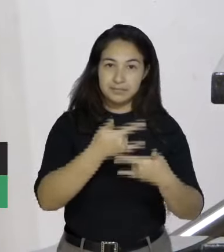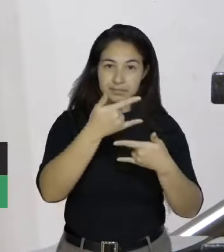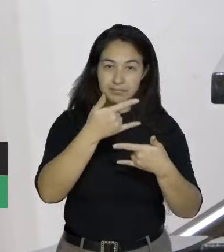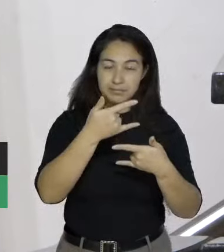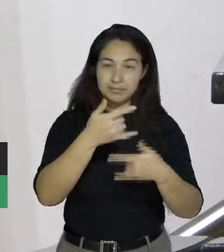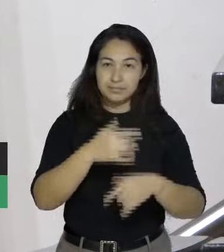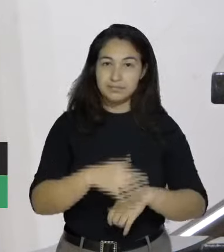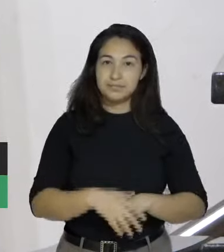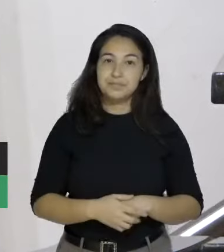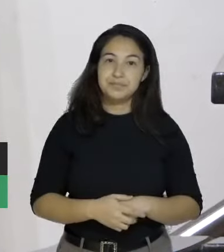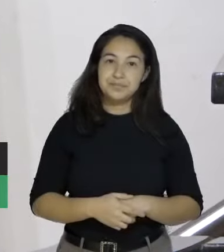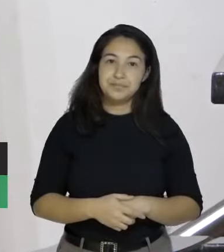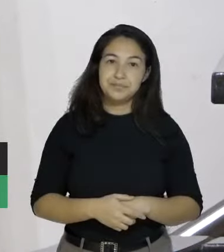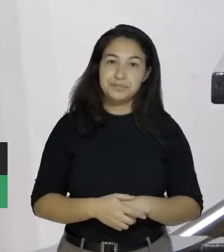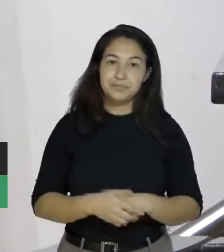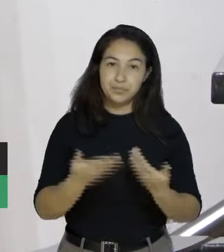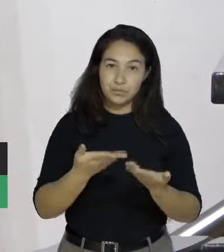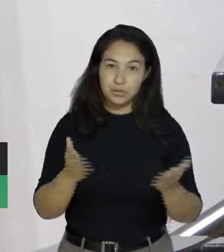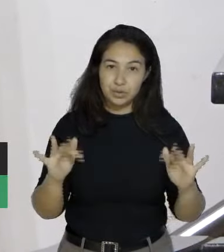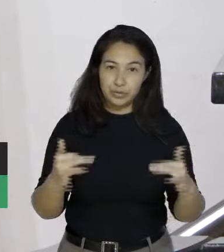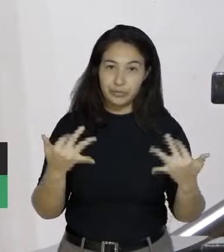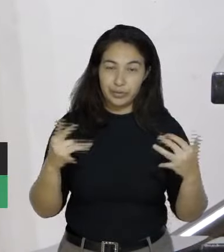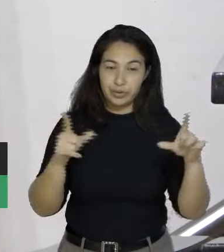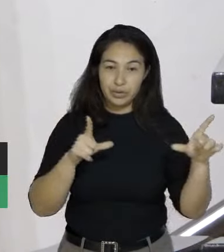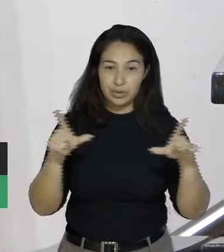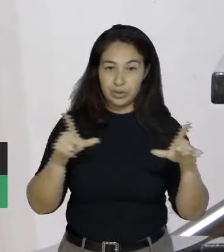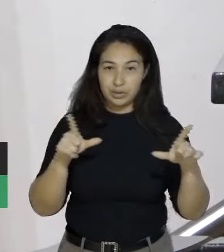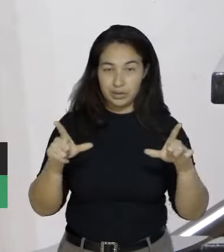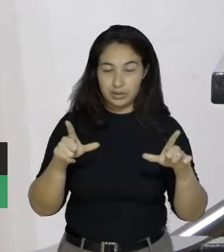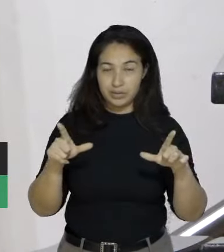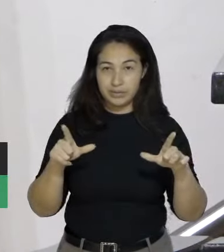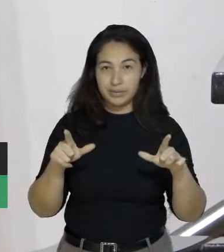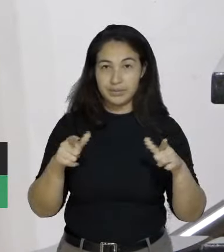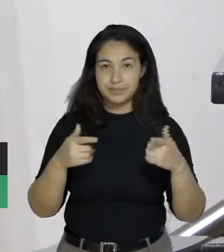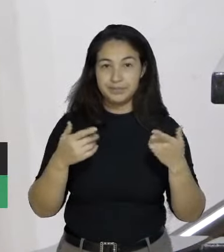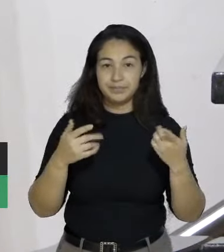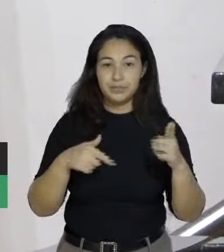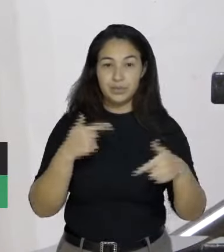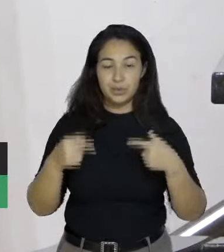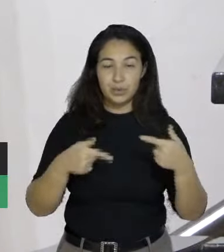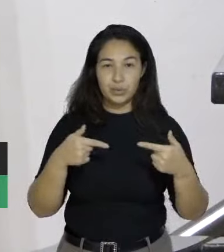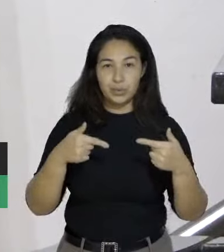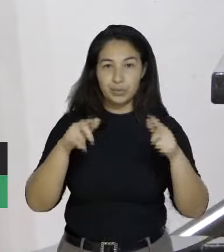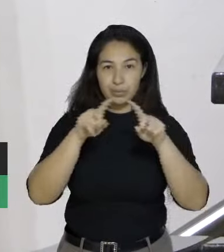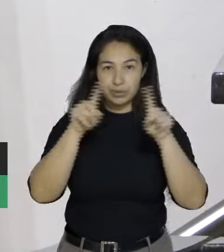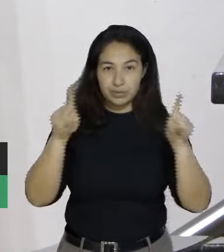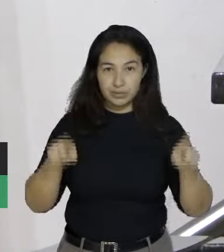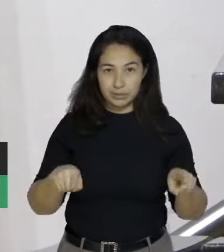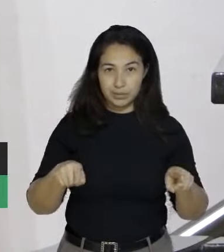os que estamos assistindo na TV ao funcionários desta casa contribuição